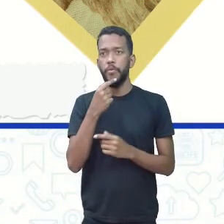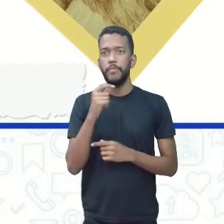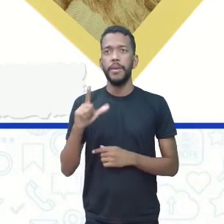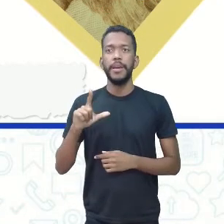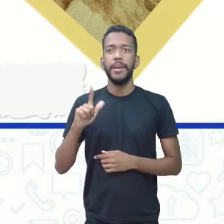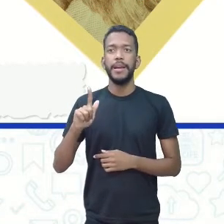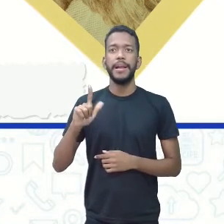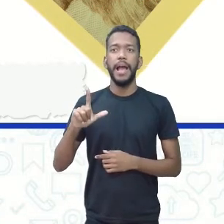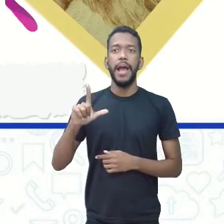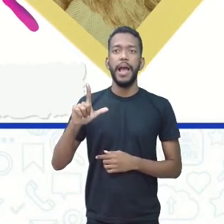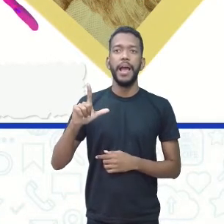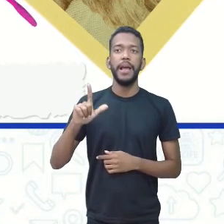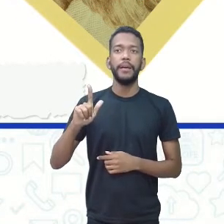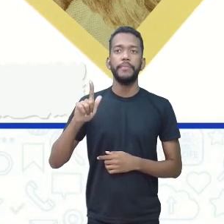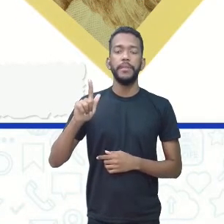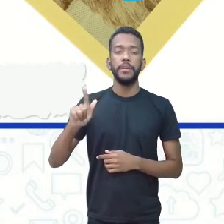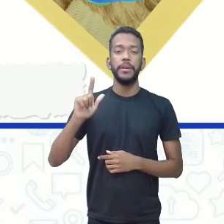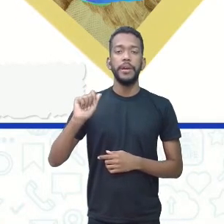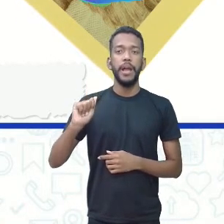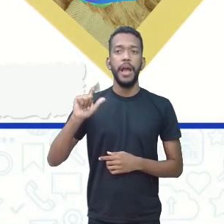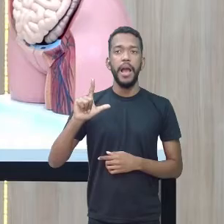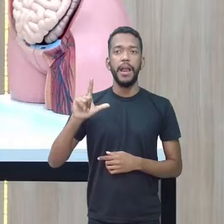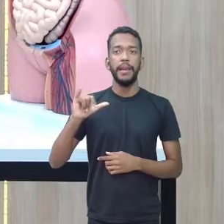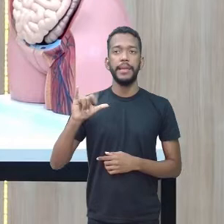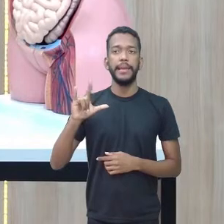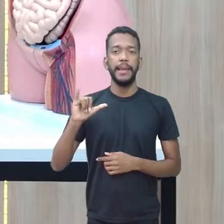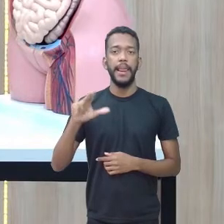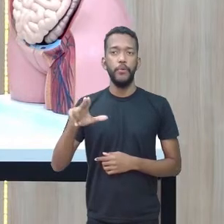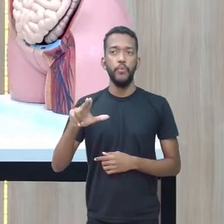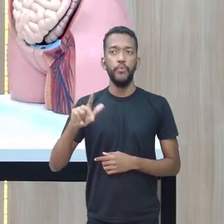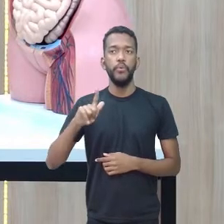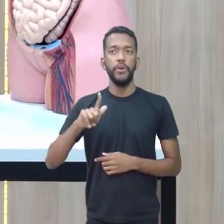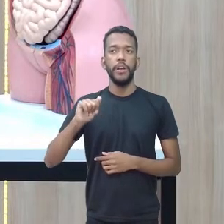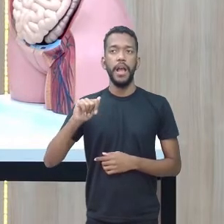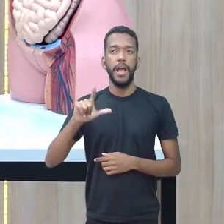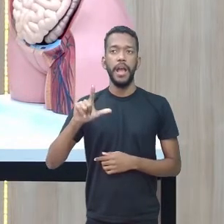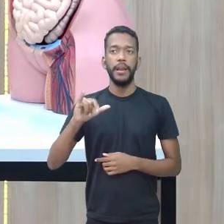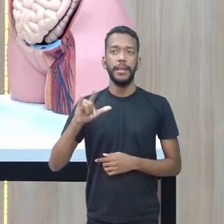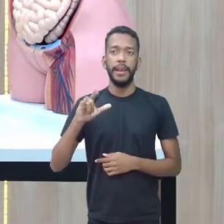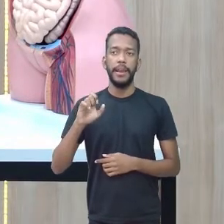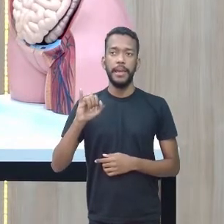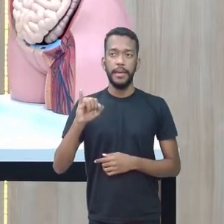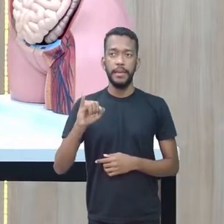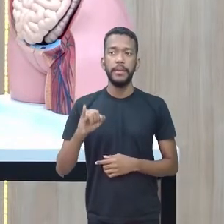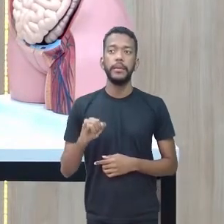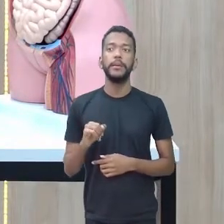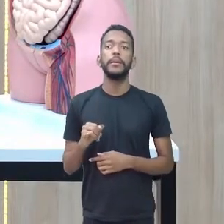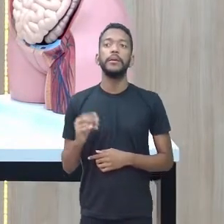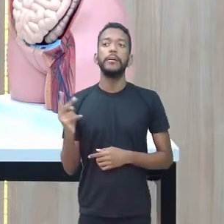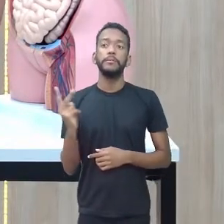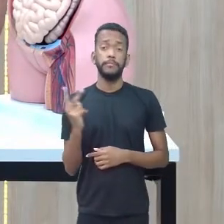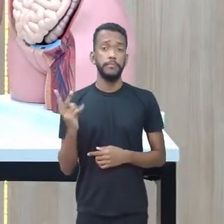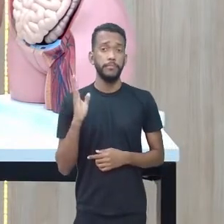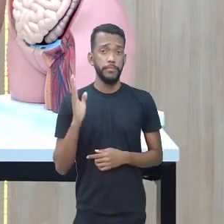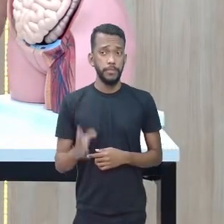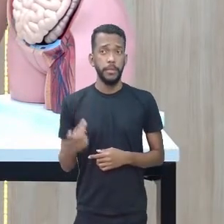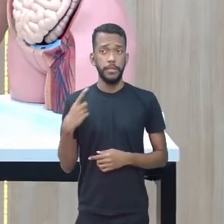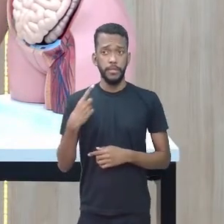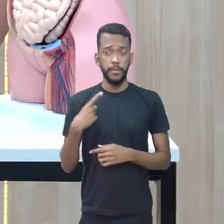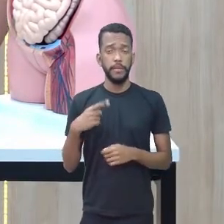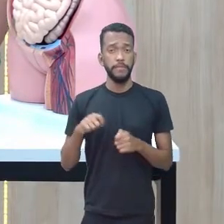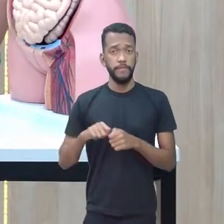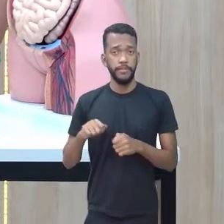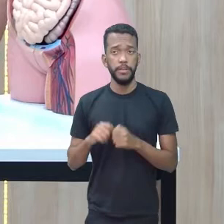trabalhou bastante em relação aí à descoberta, a desvendar os mistérios do universo. E ele foi quem construiu aí a